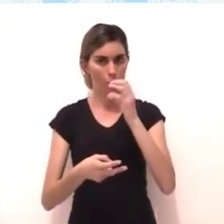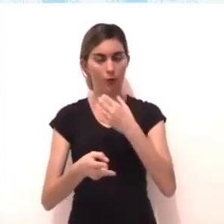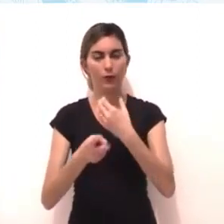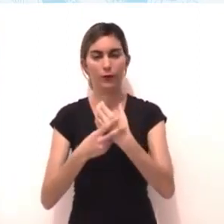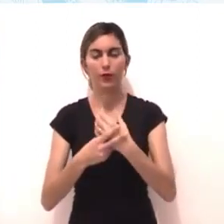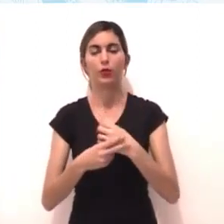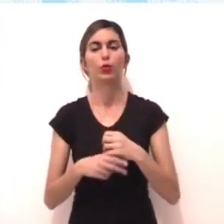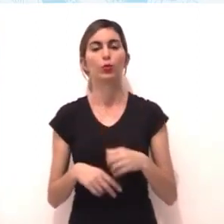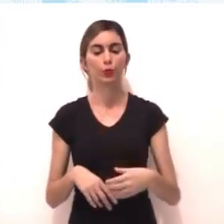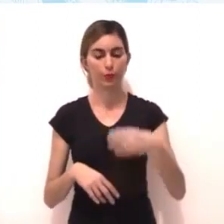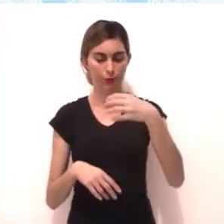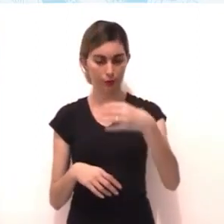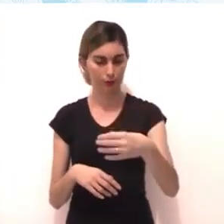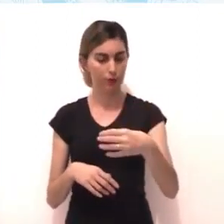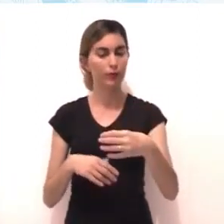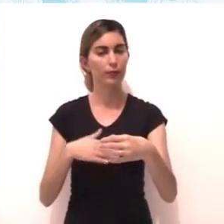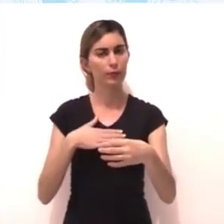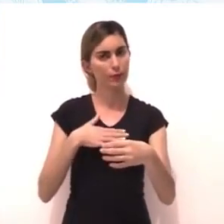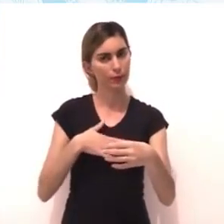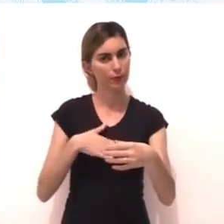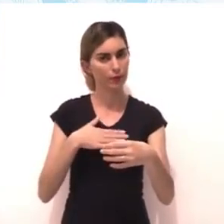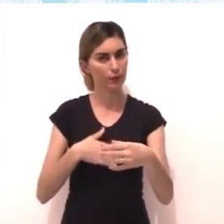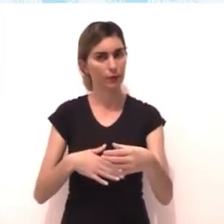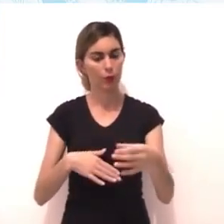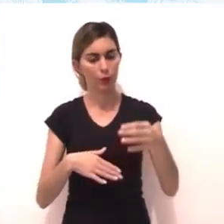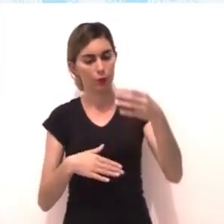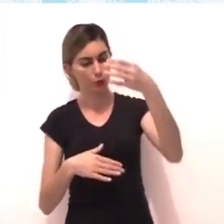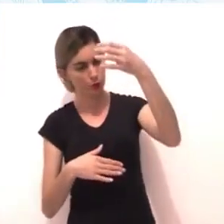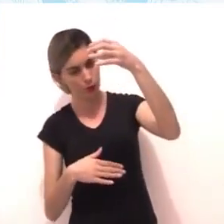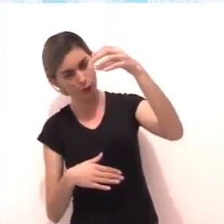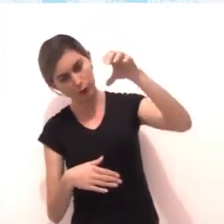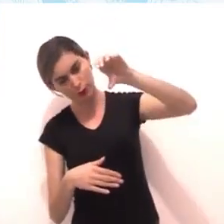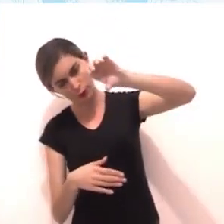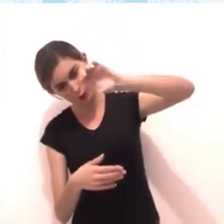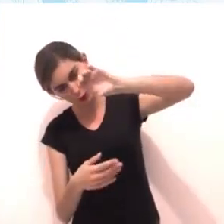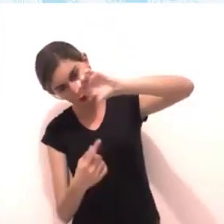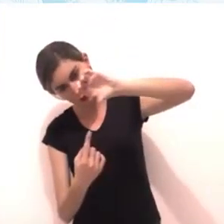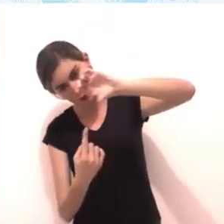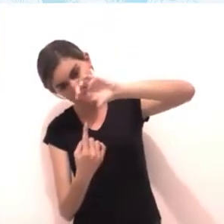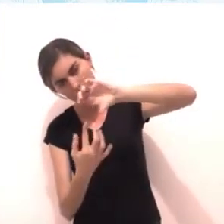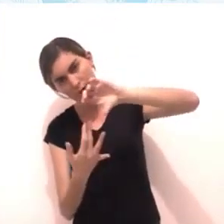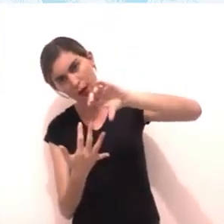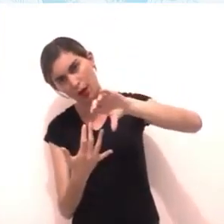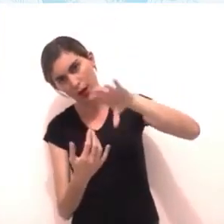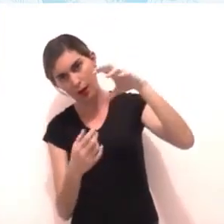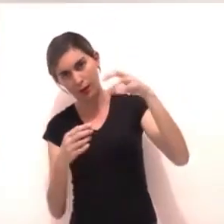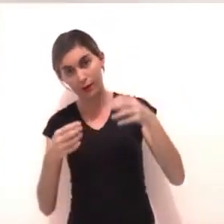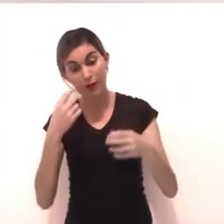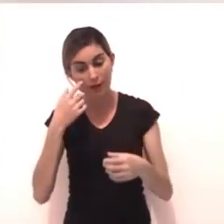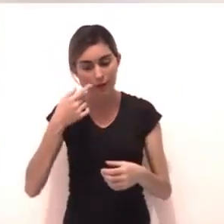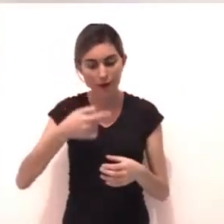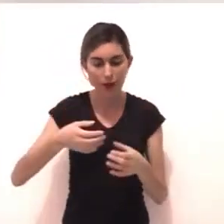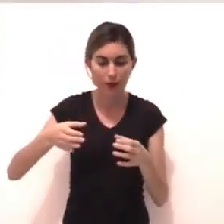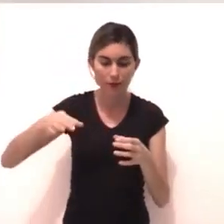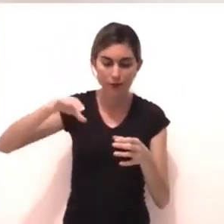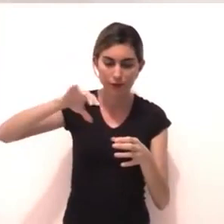nós vamos colocar lentamente sobre a vela e vamos ver o que é que vai acontecer.